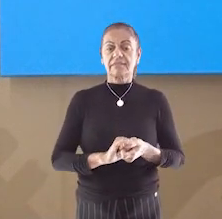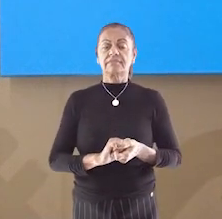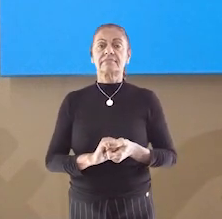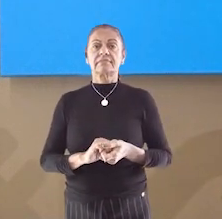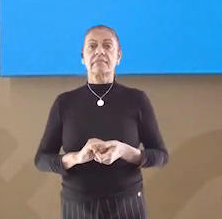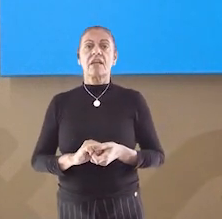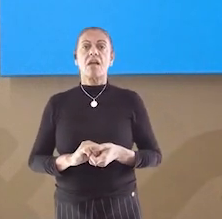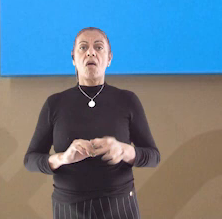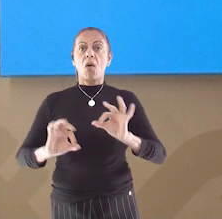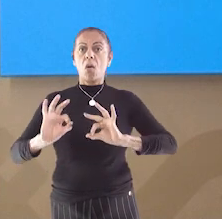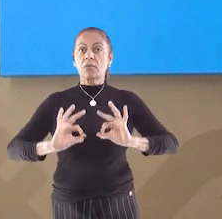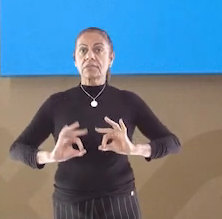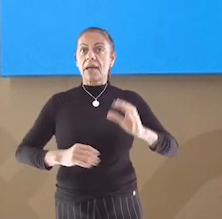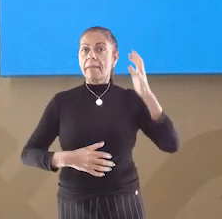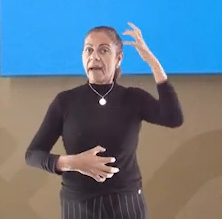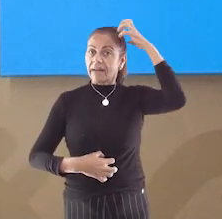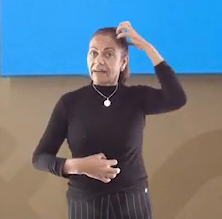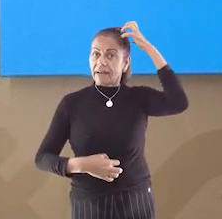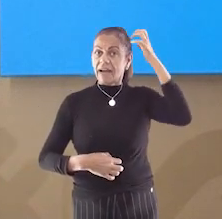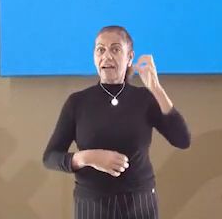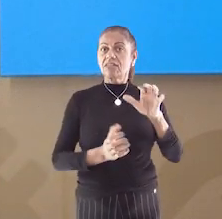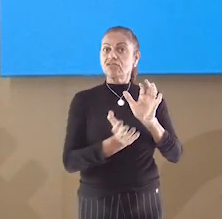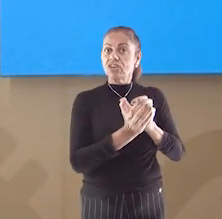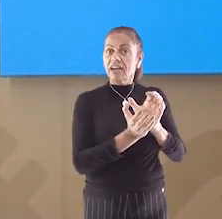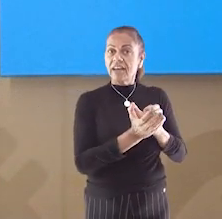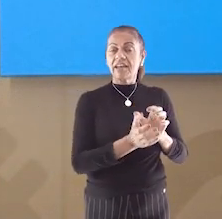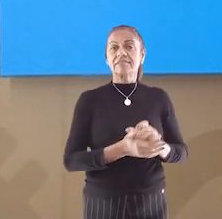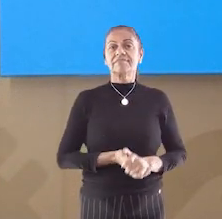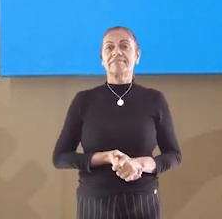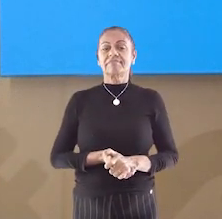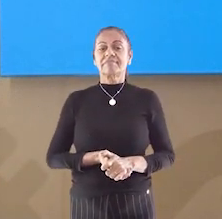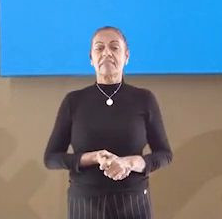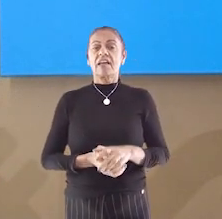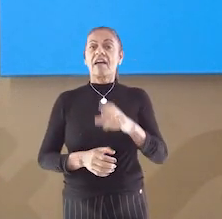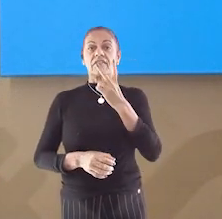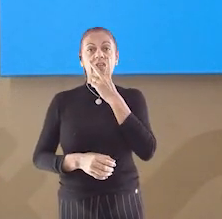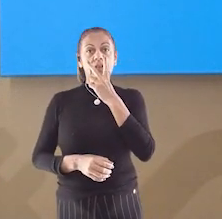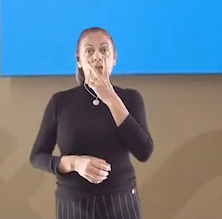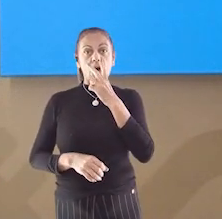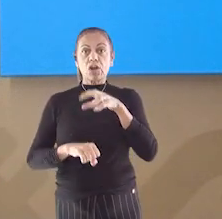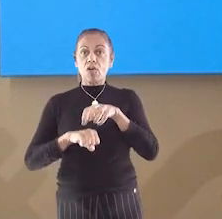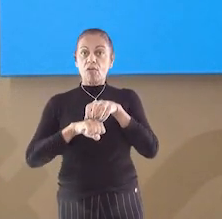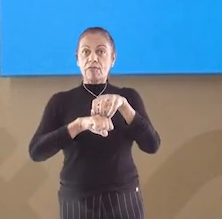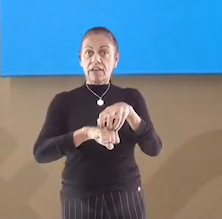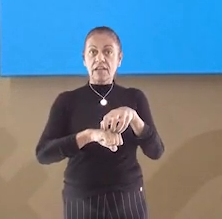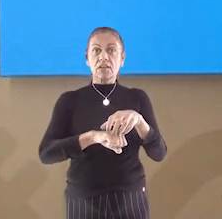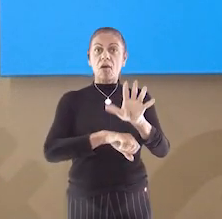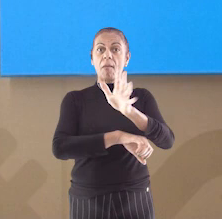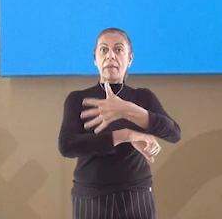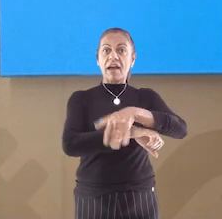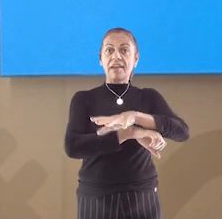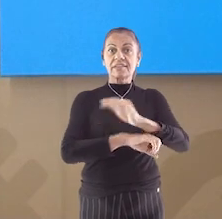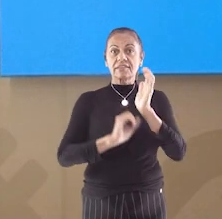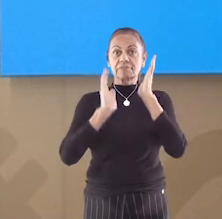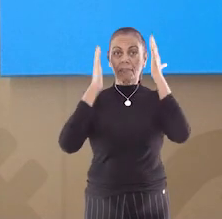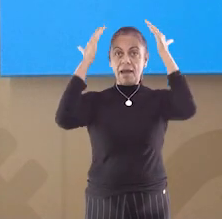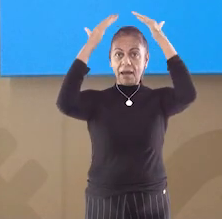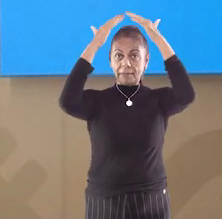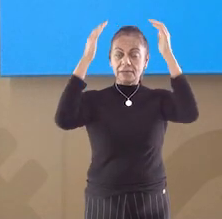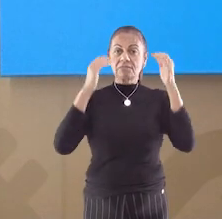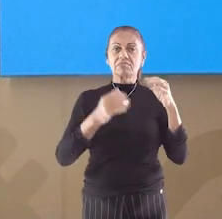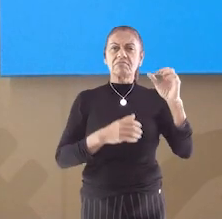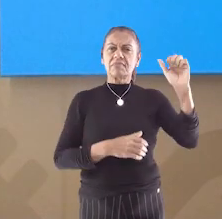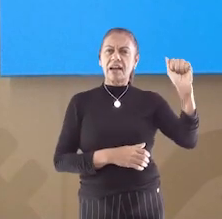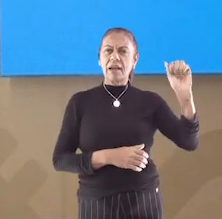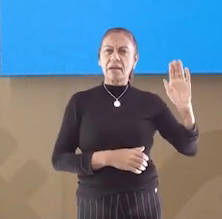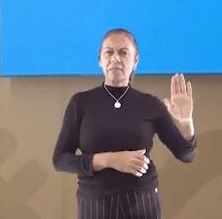cadeira. Letra B, onças, macacos e jacarés. Ou letra C, Vitória, Convento